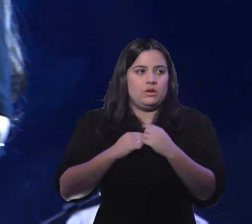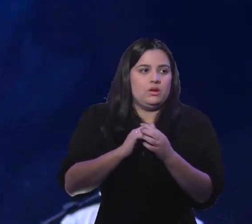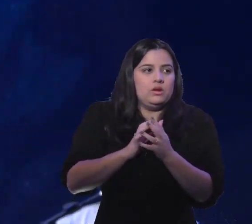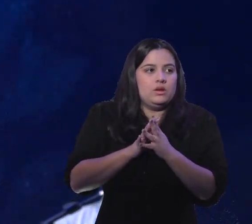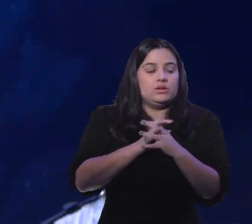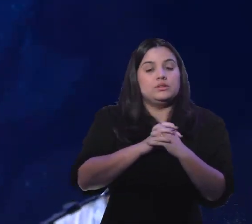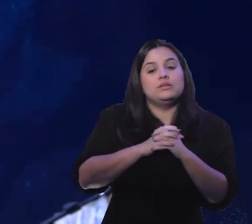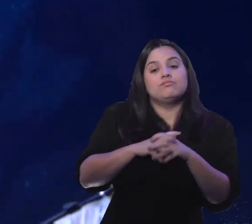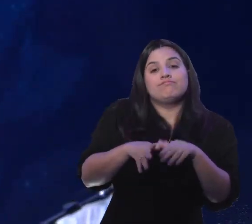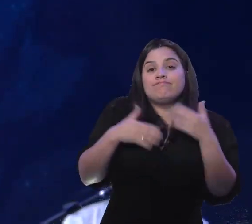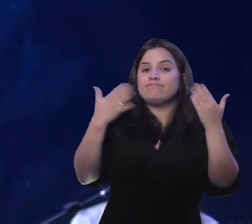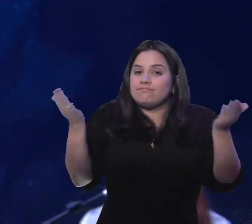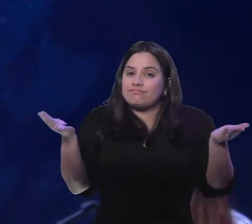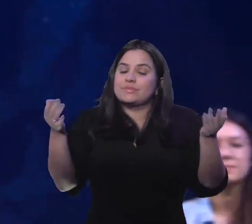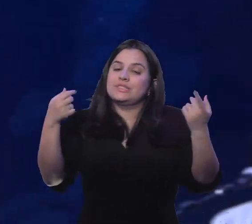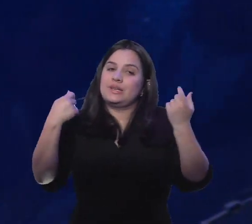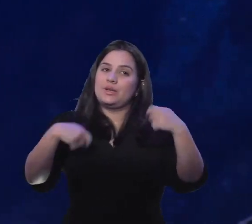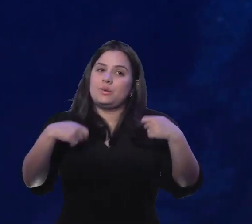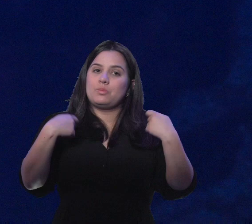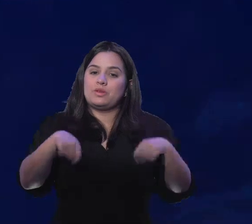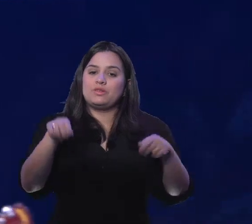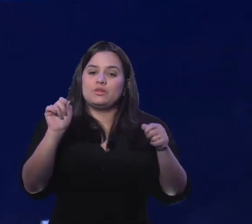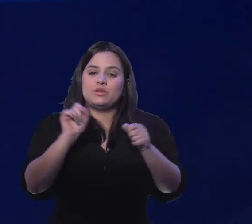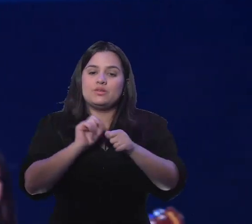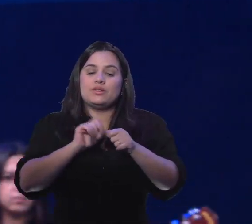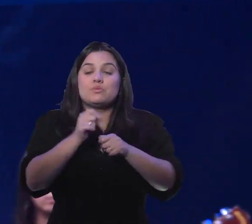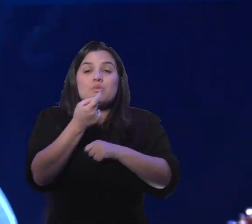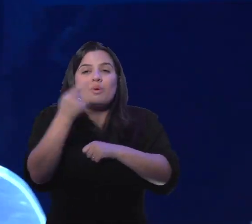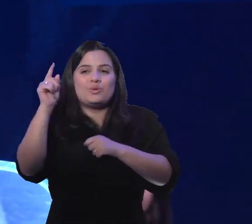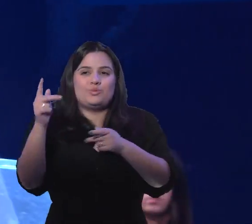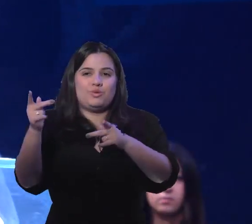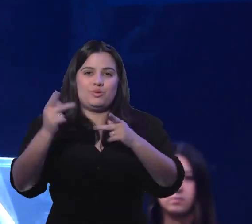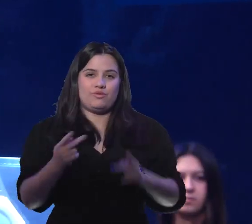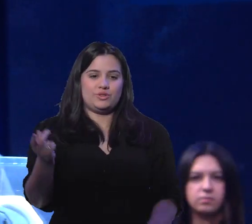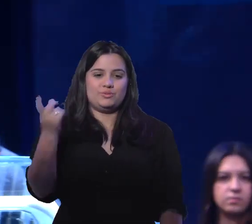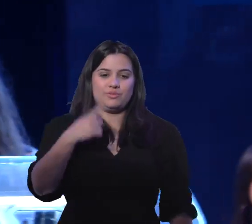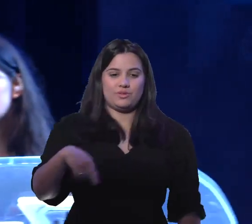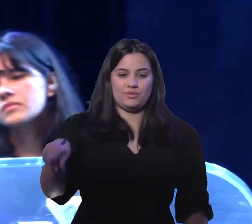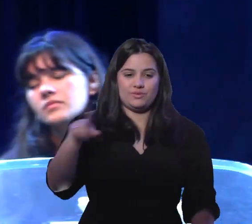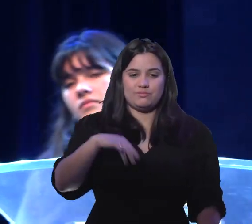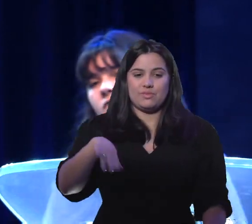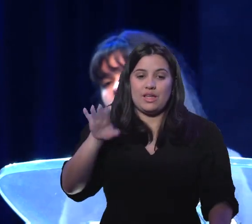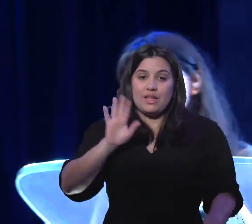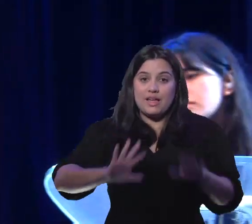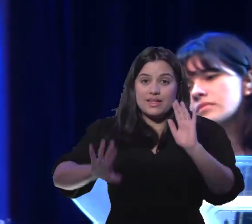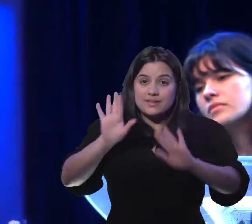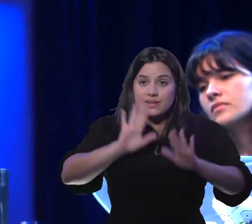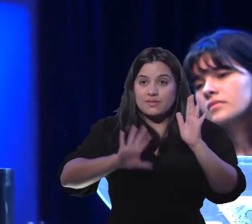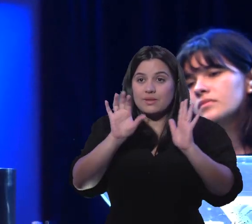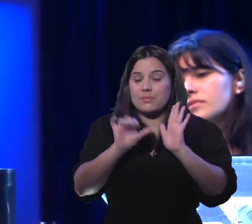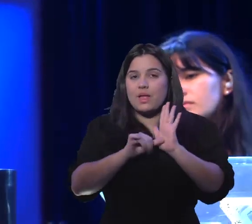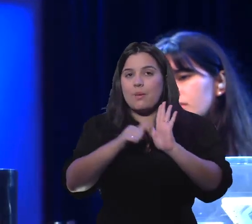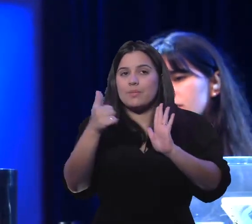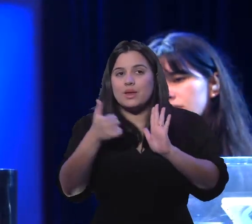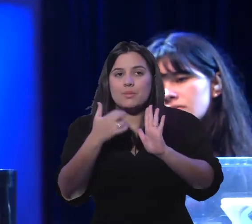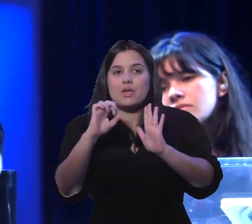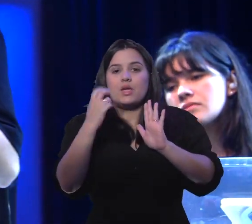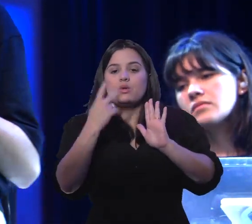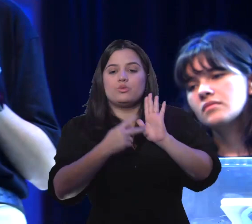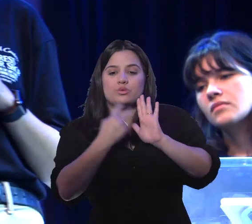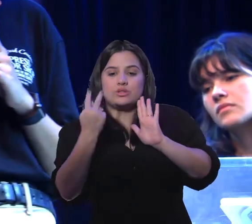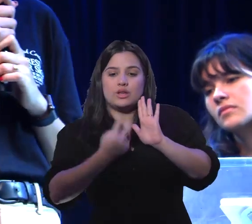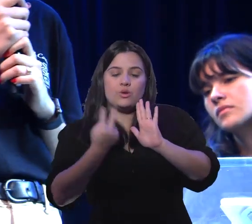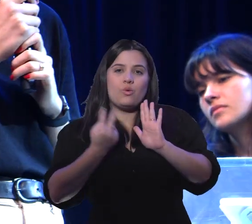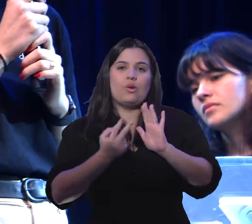E eu não posso terminar o culto sem fazer um último convite. Talvez você esteja aqui pela primeira vez ou segunda vez, ou